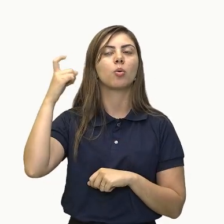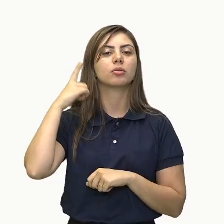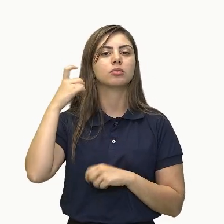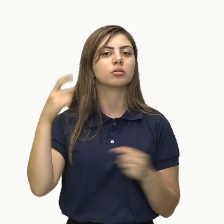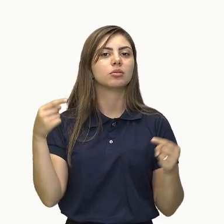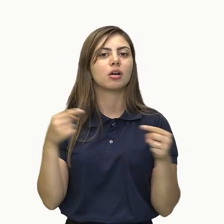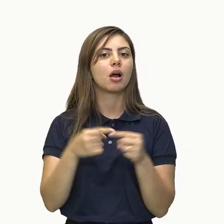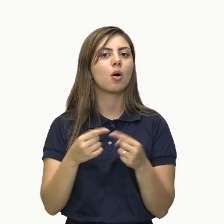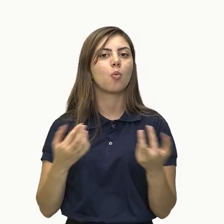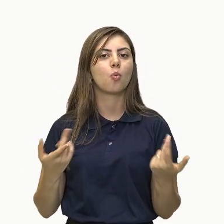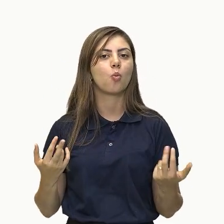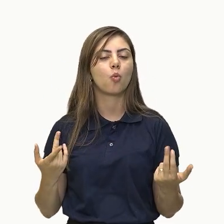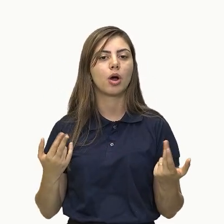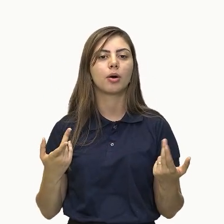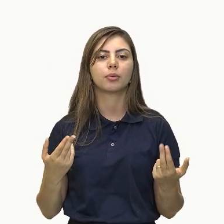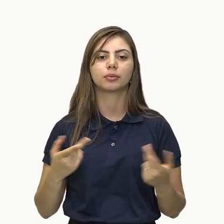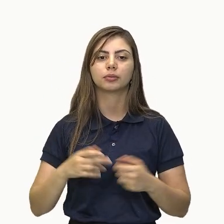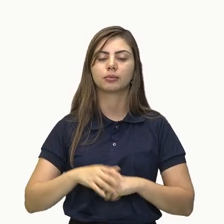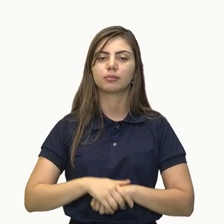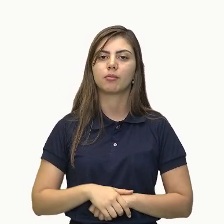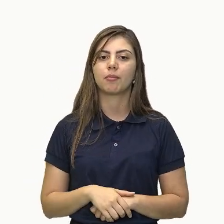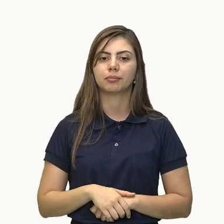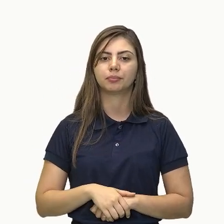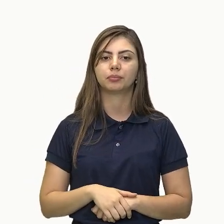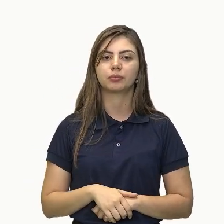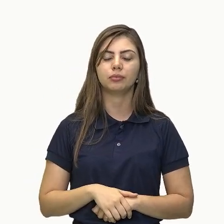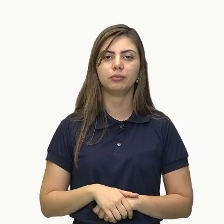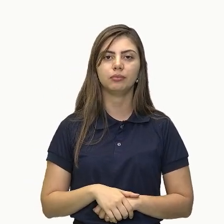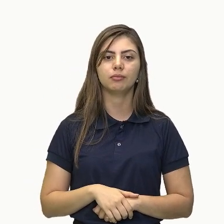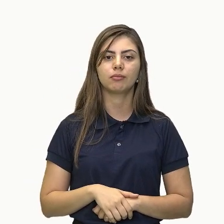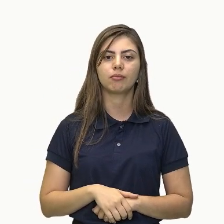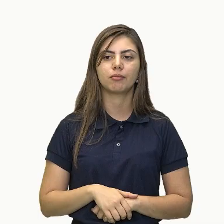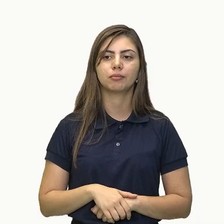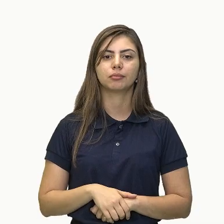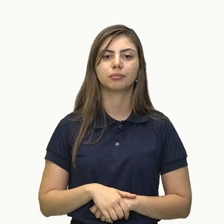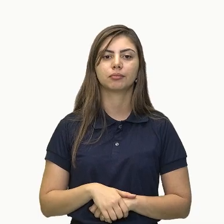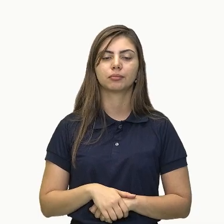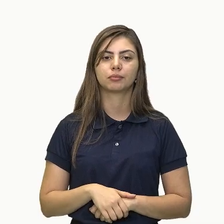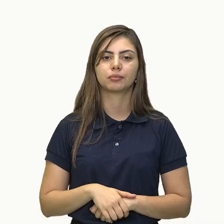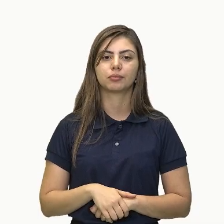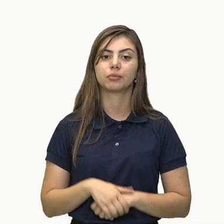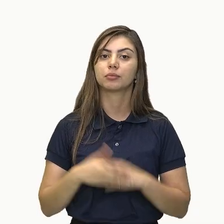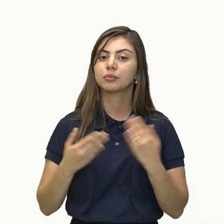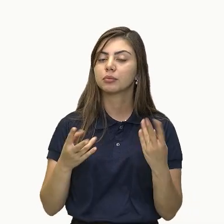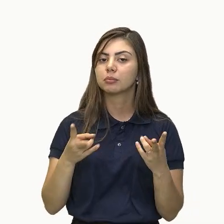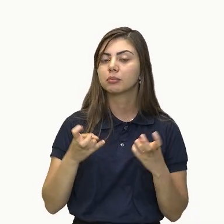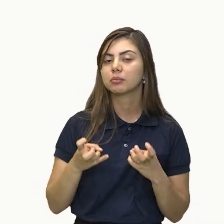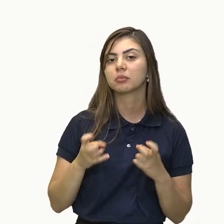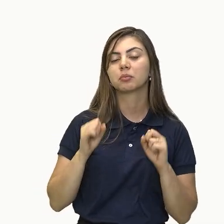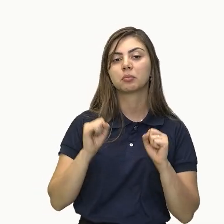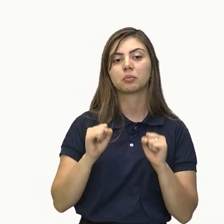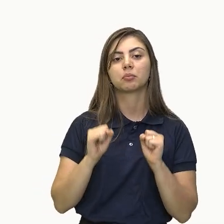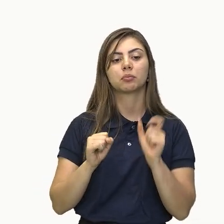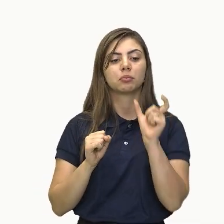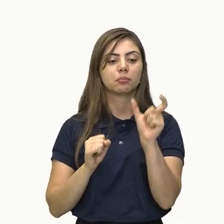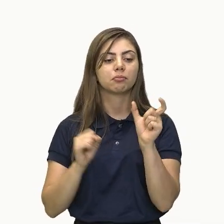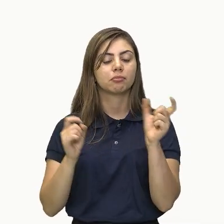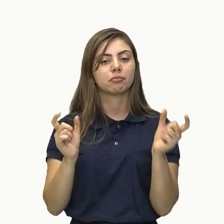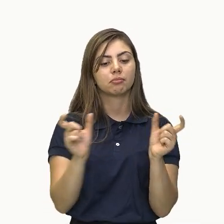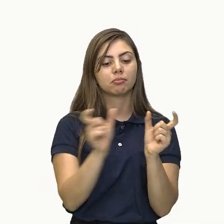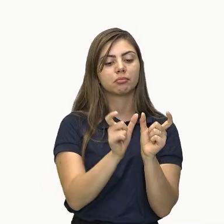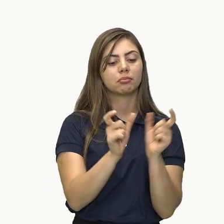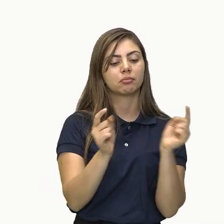palavras. You're very funny. Você é muito engraçado. Então, nós temos contração, redução, né,